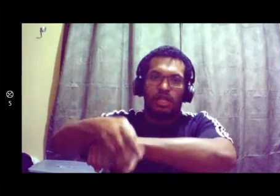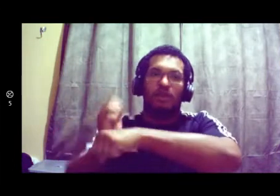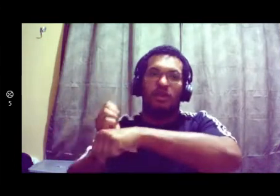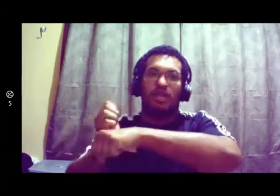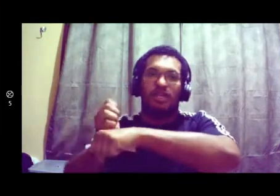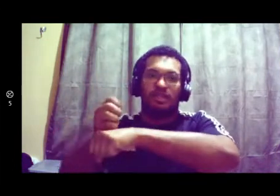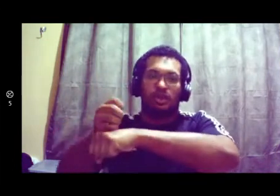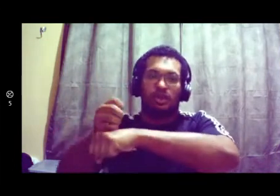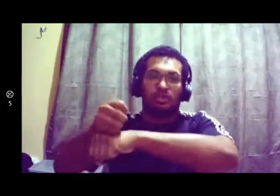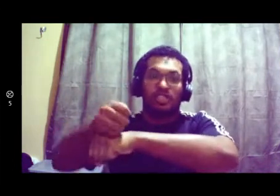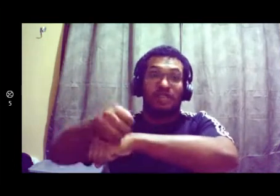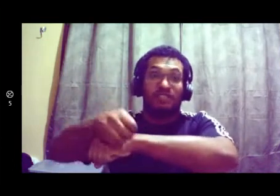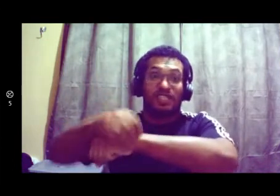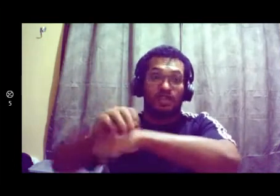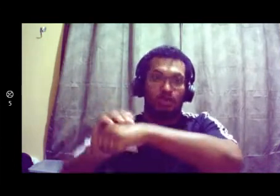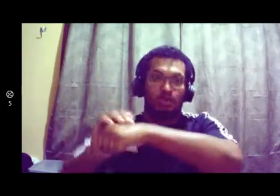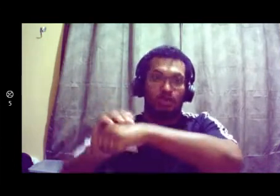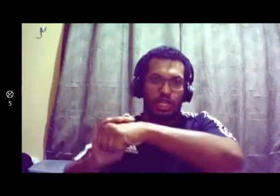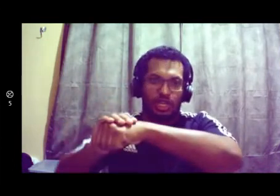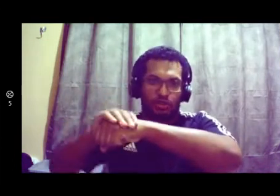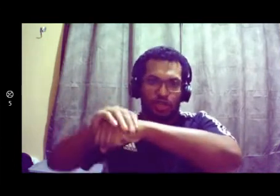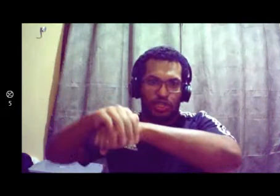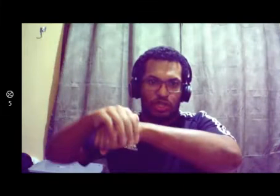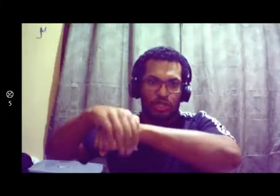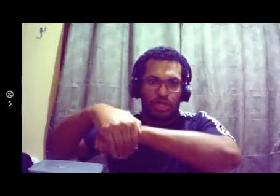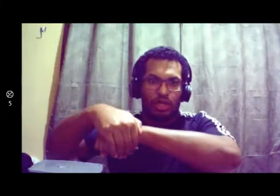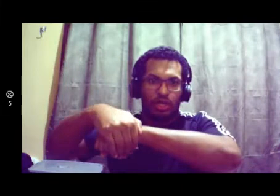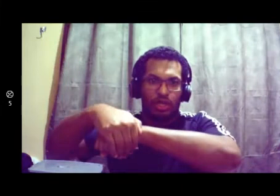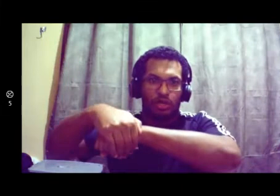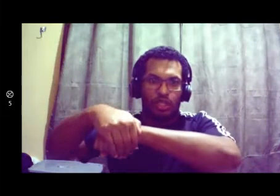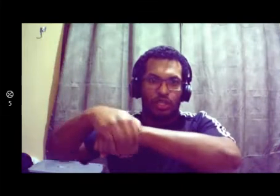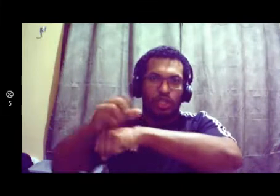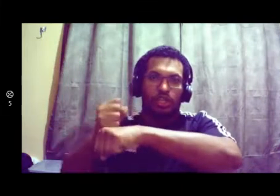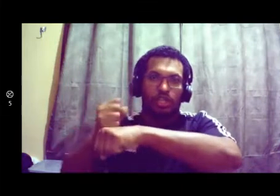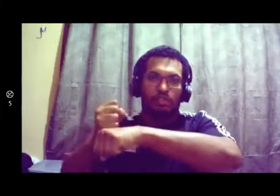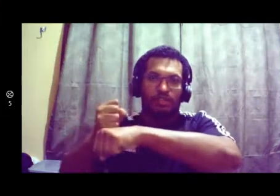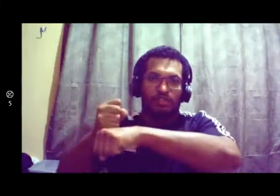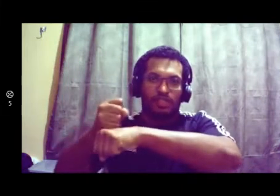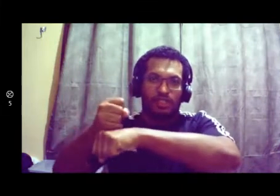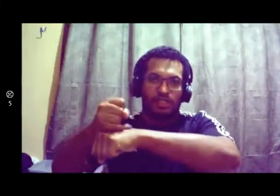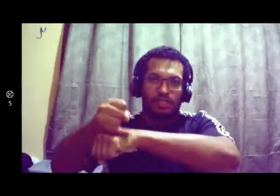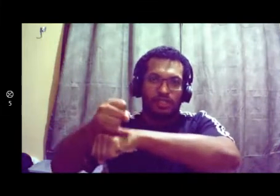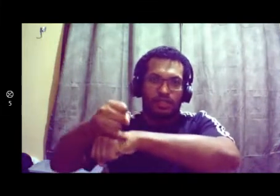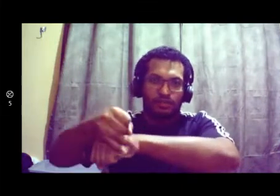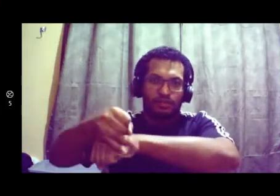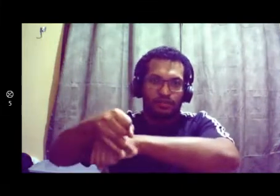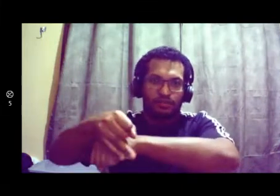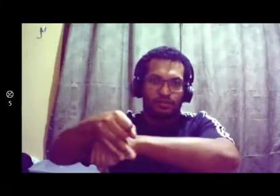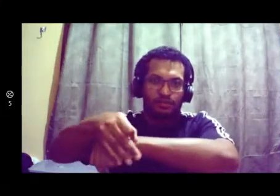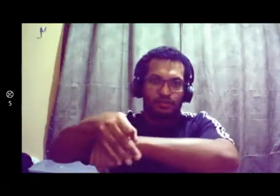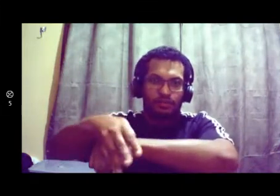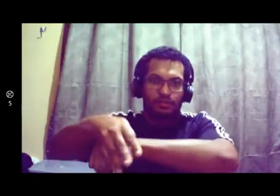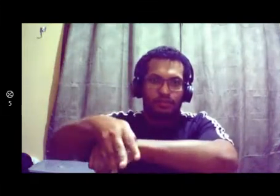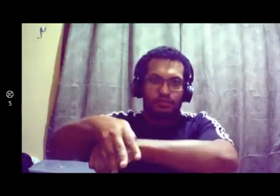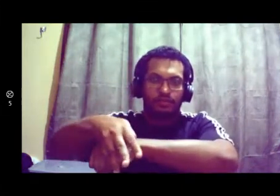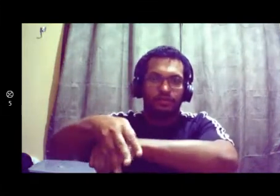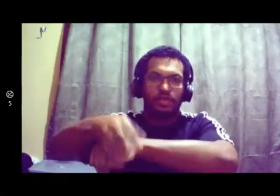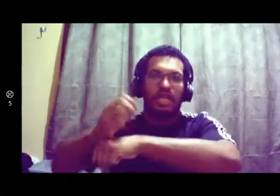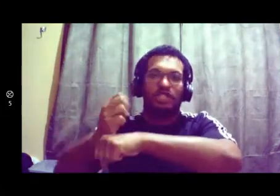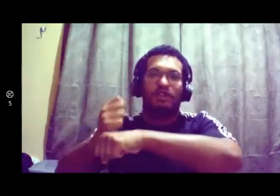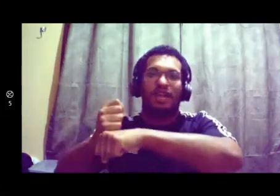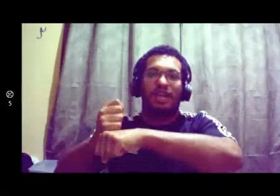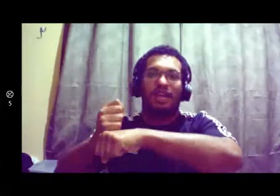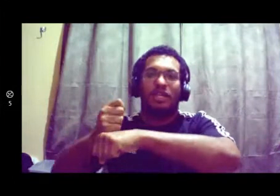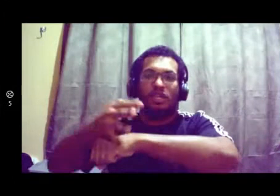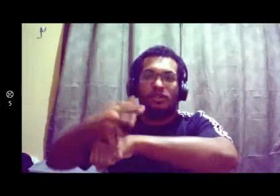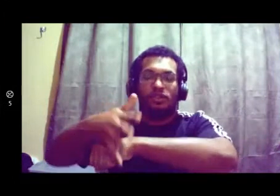E vai colocando assim, ó, como se você estivesse fazendo noite, lembra? Noite? Noite, só que você vai fazendo assim, ó. A